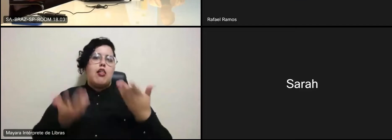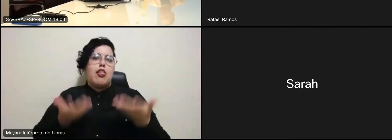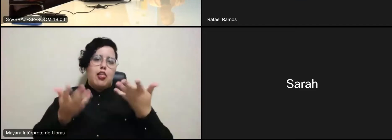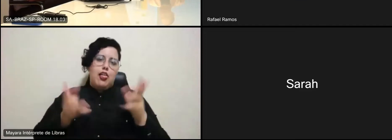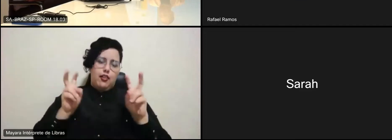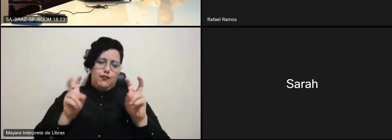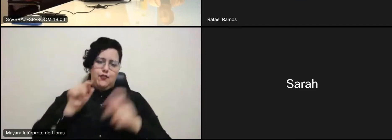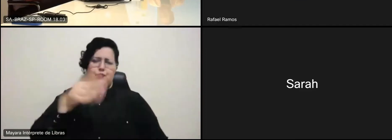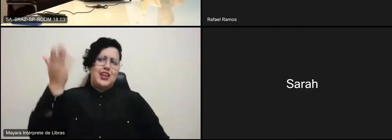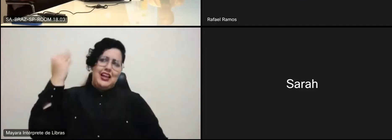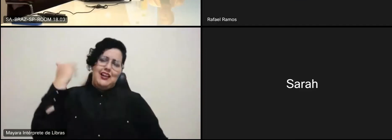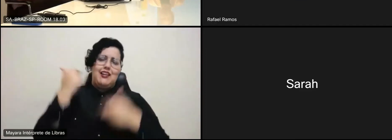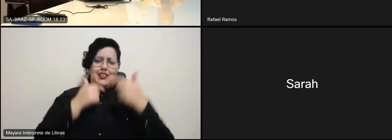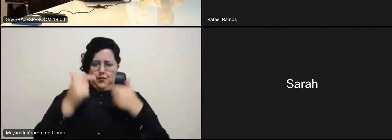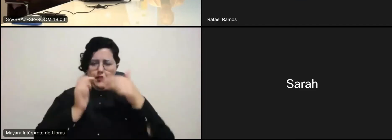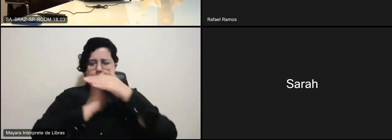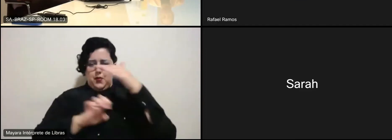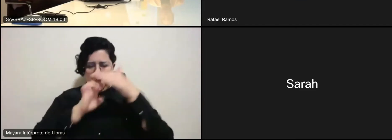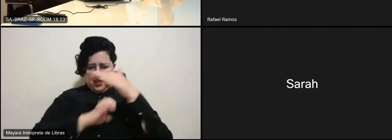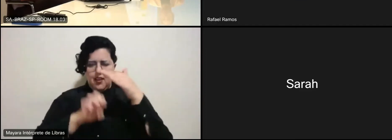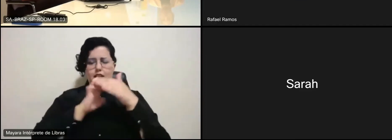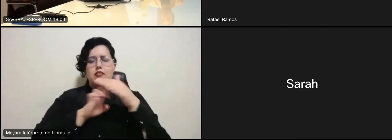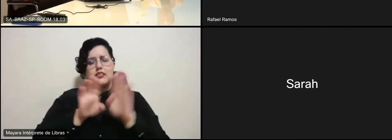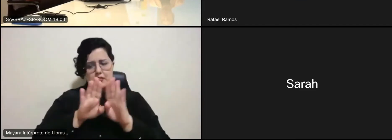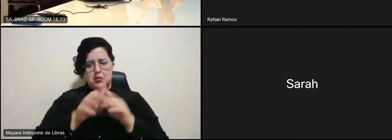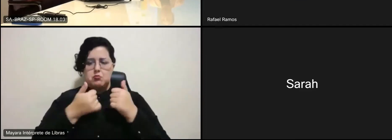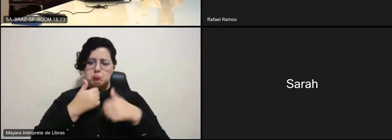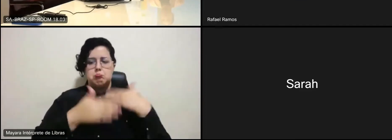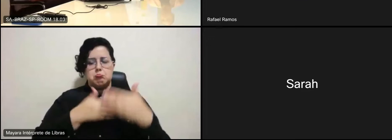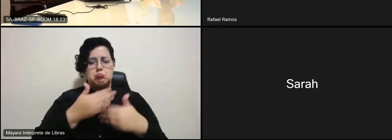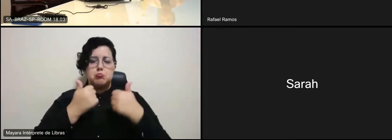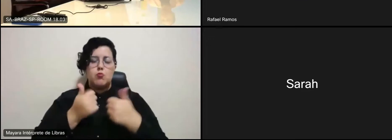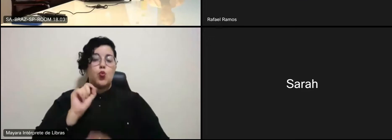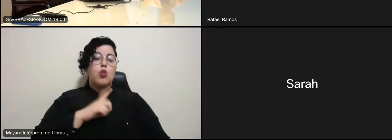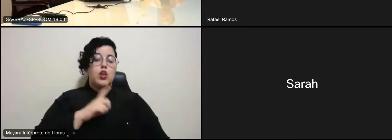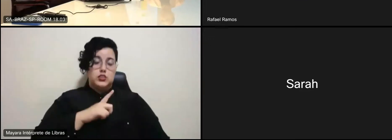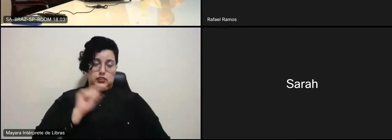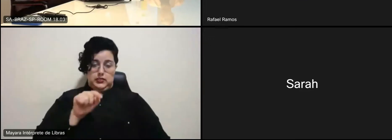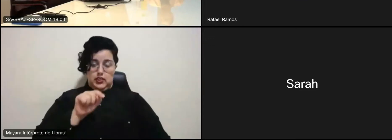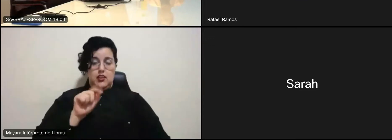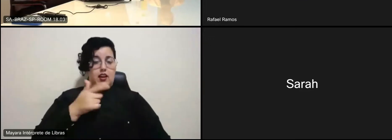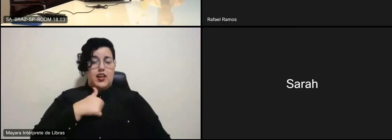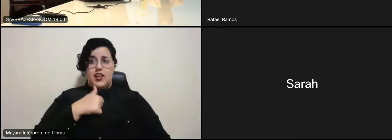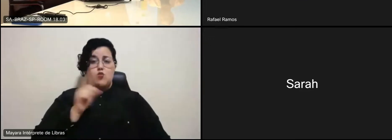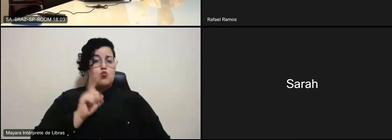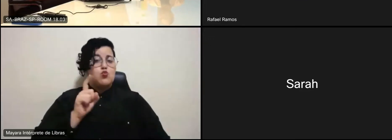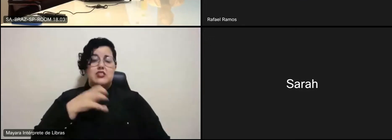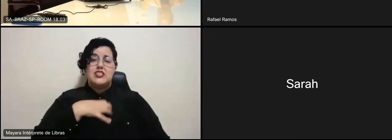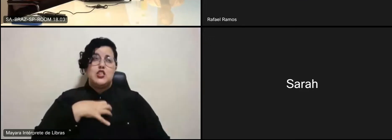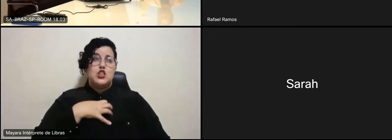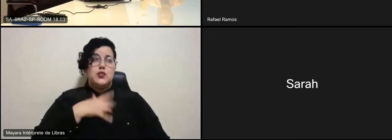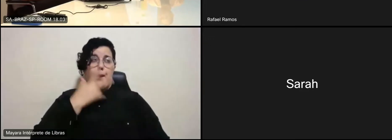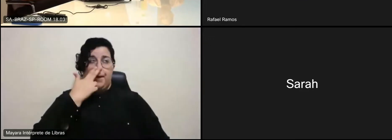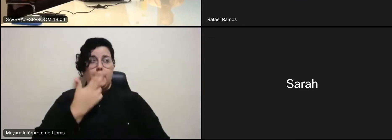tempo eu trabalhei numa empresa também no aspecto corporativo, onde de alguma forma eu não senti o